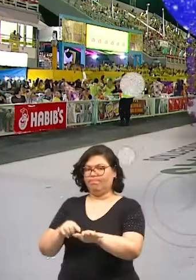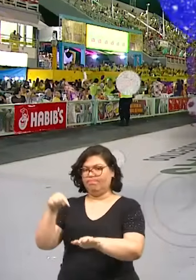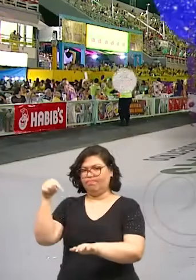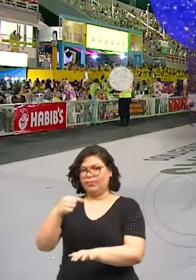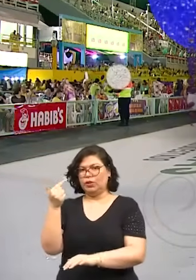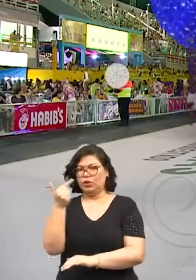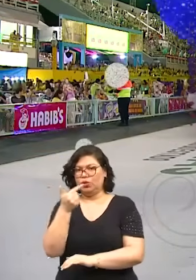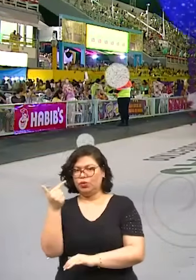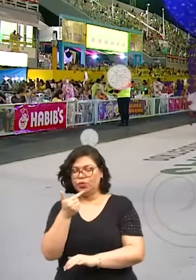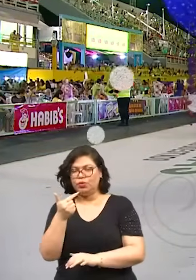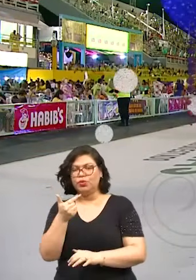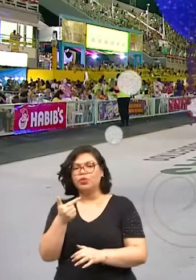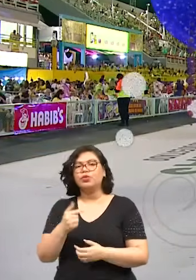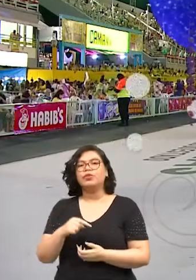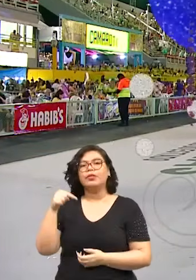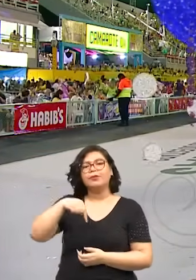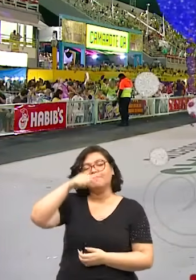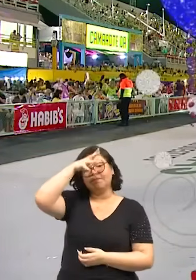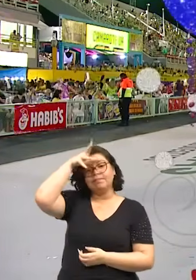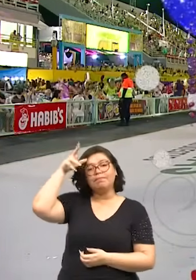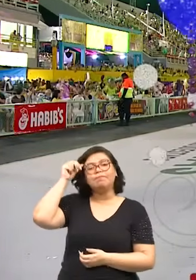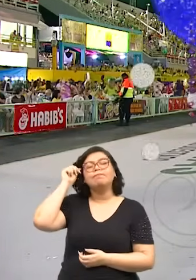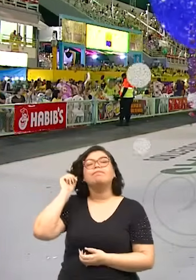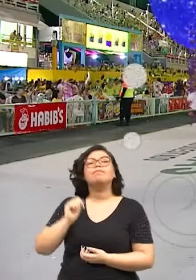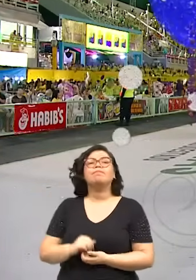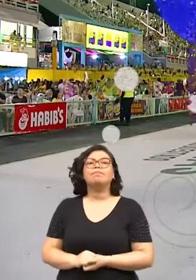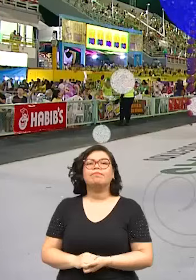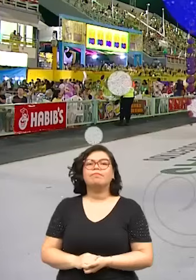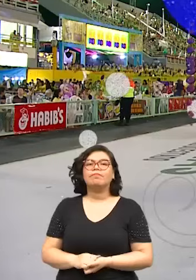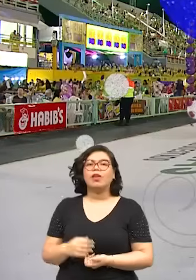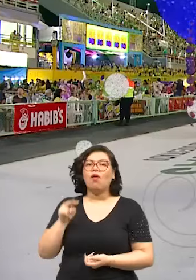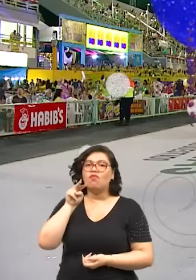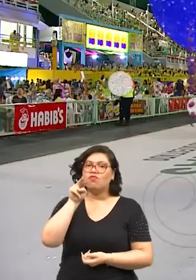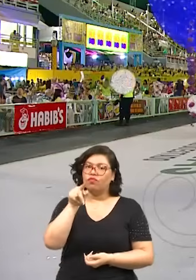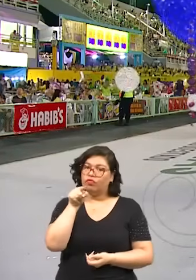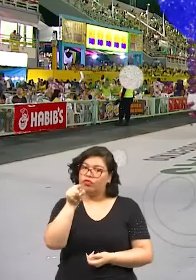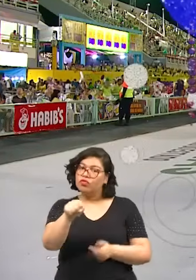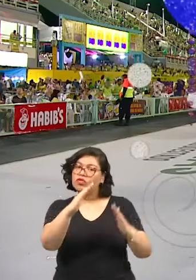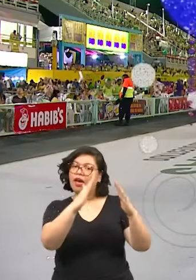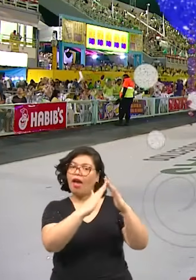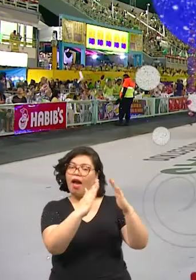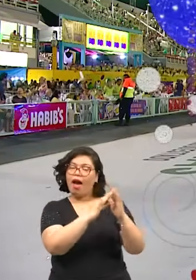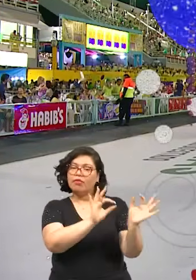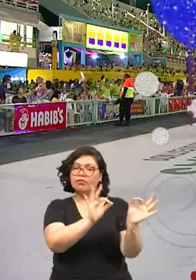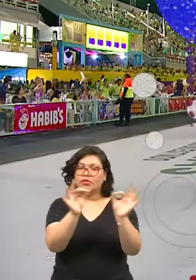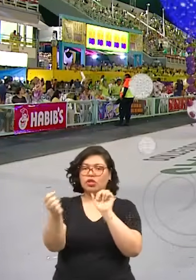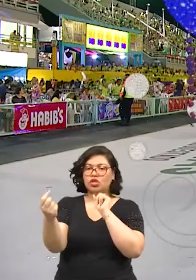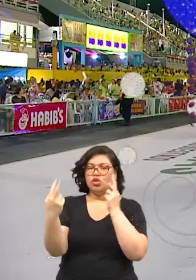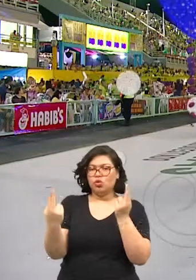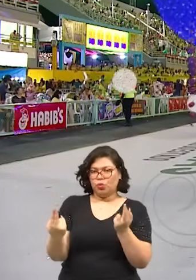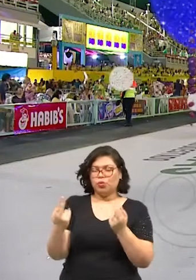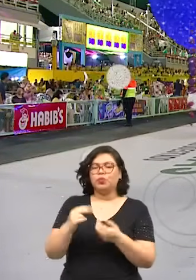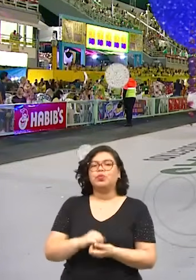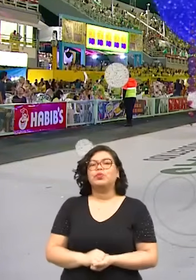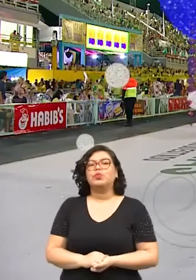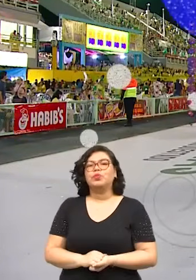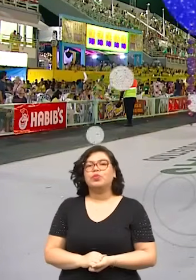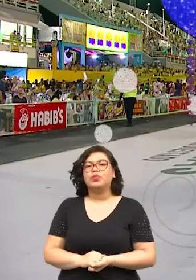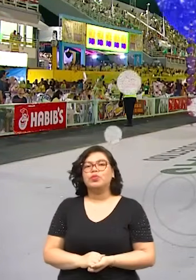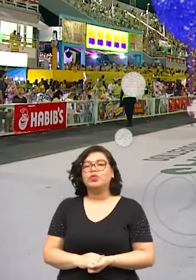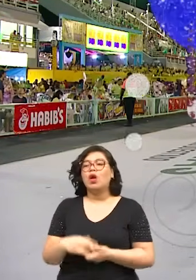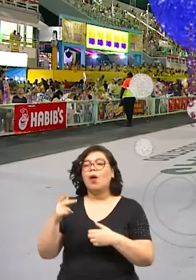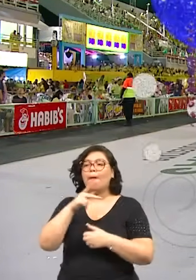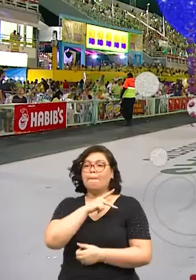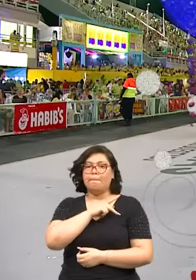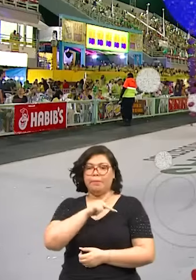Avenida do Samba aqui de Manaus. E vamos lá, você vem em casa junto comigo, Sofia Arte da Sabedoria. O presidente e